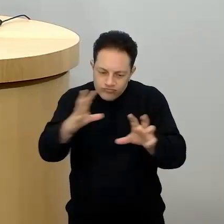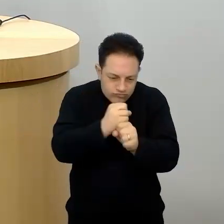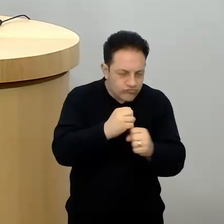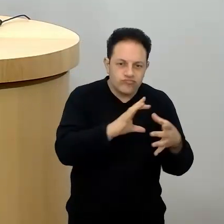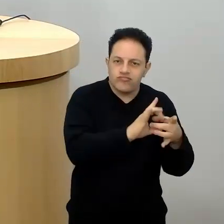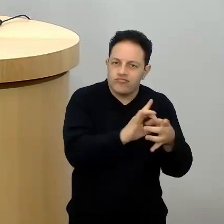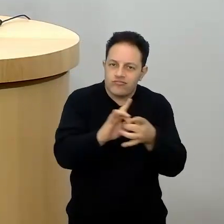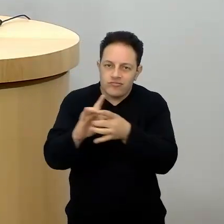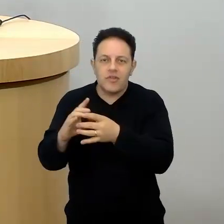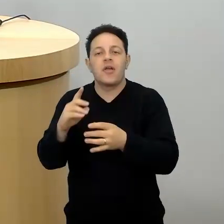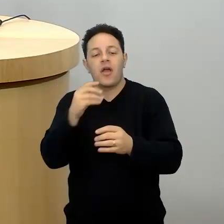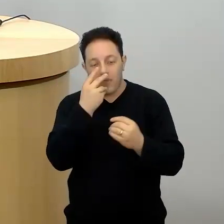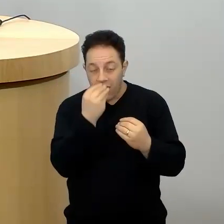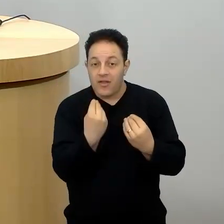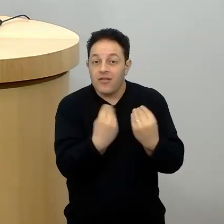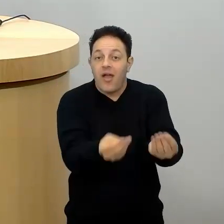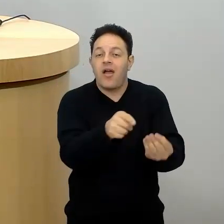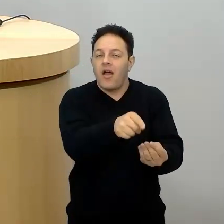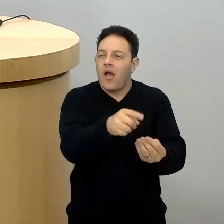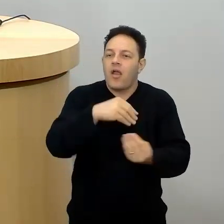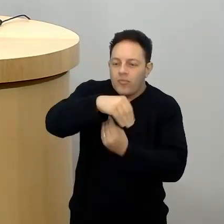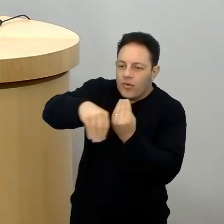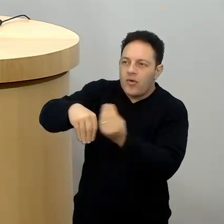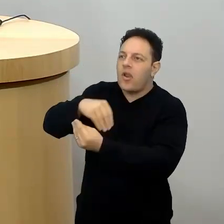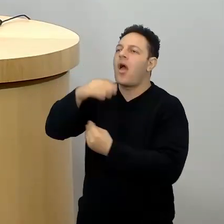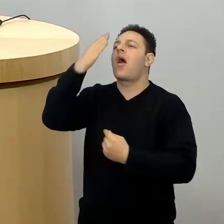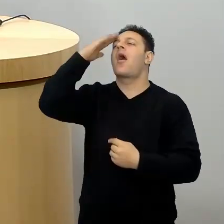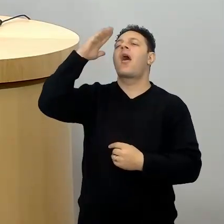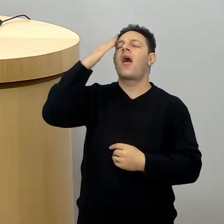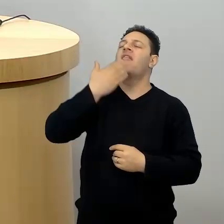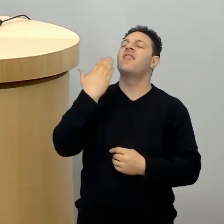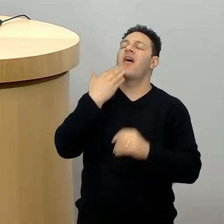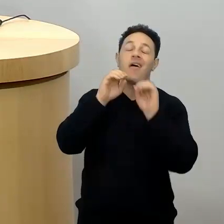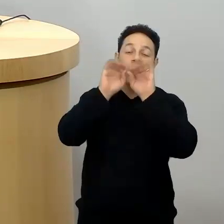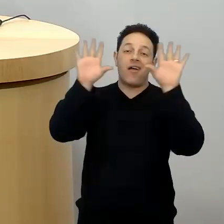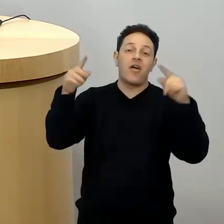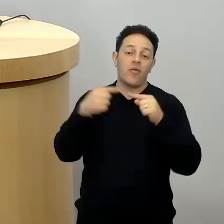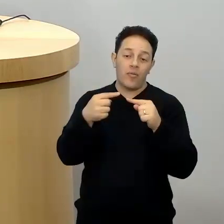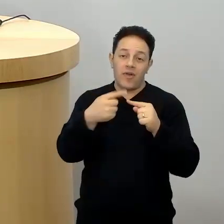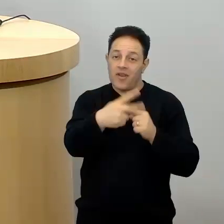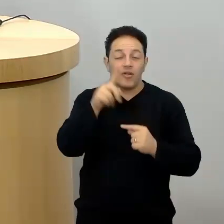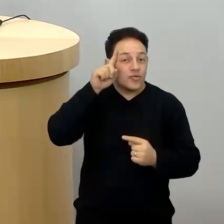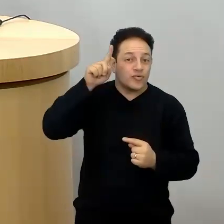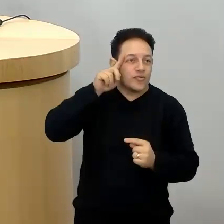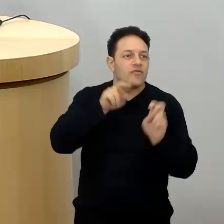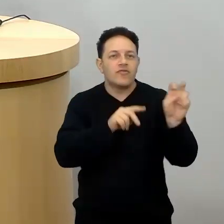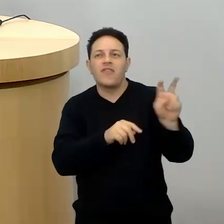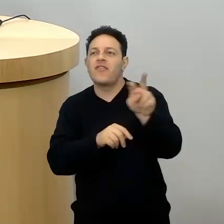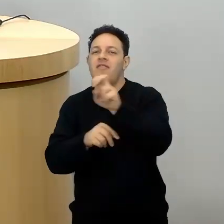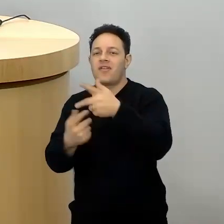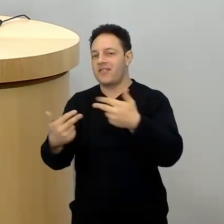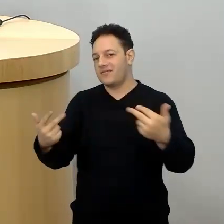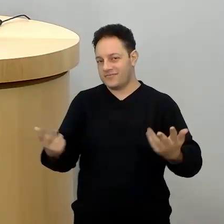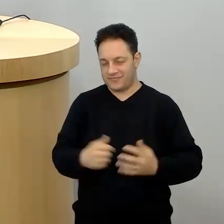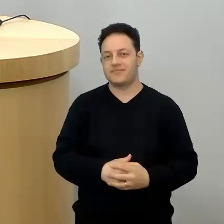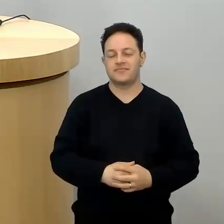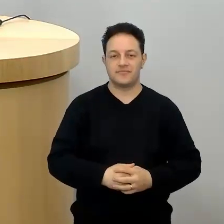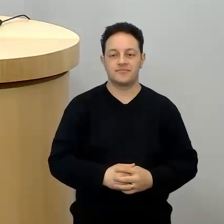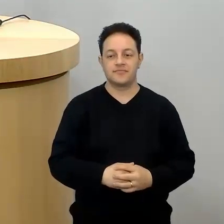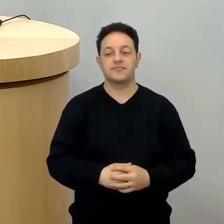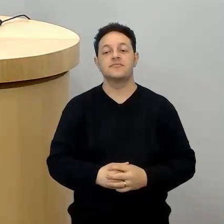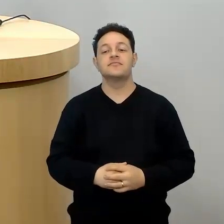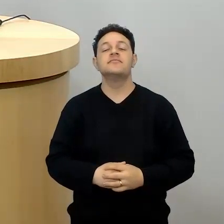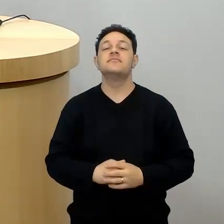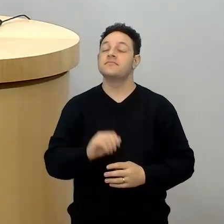mais simples para ele, porque faz parte do cotidiano dele, né? Sim. É bem bacana isso. E aí, né,